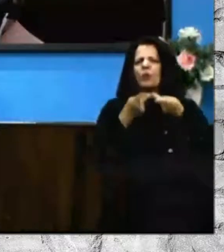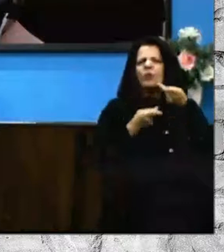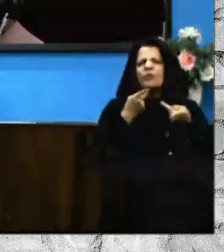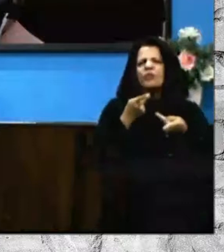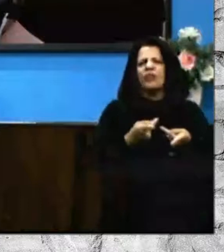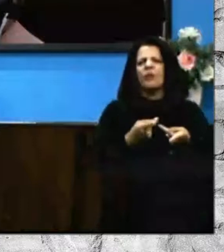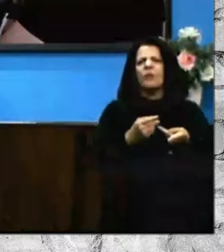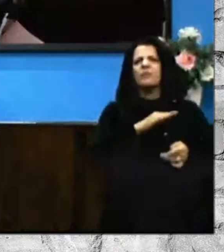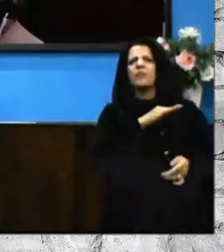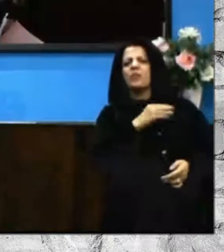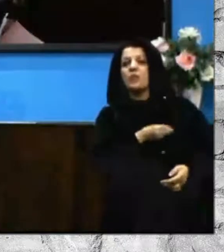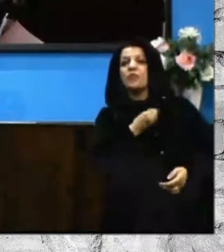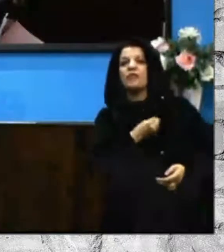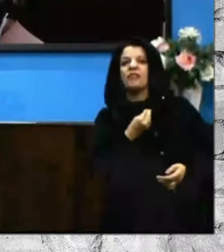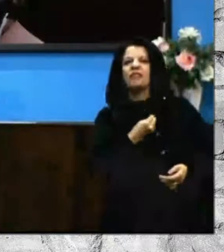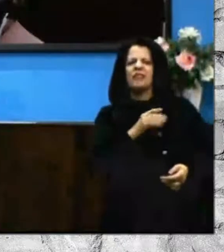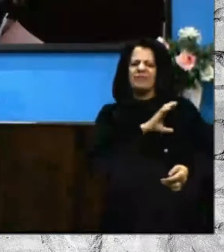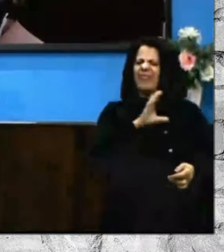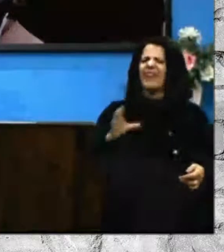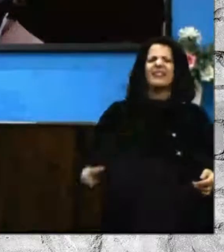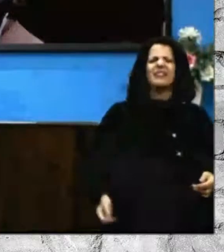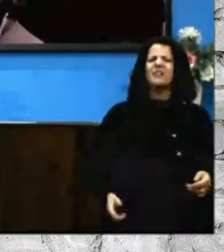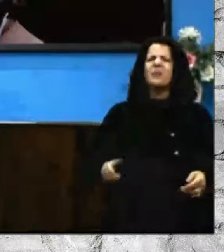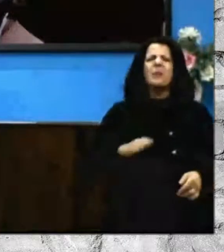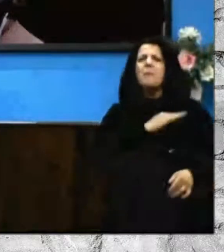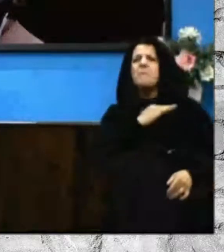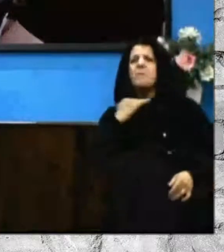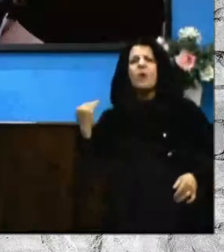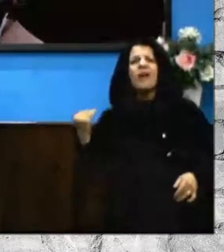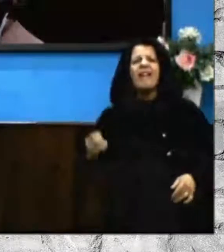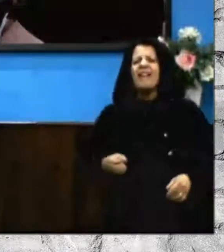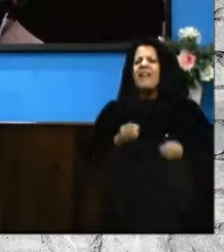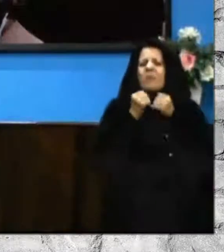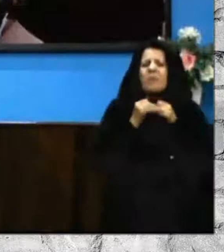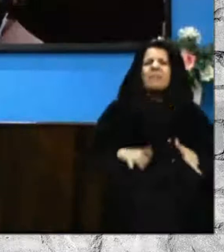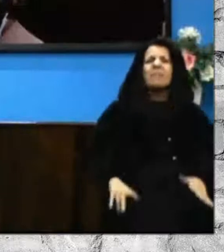ganho. Eu nem sei o que escolho, disse Paulo.